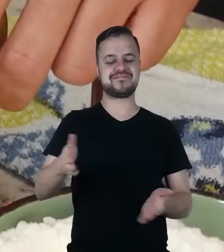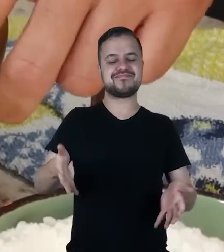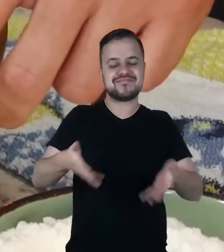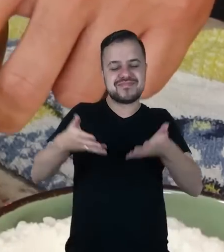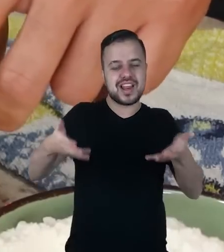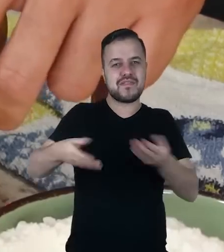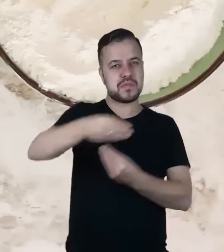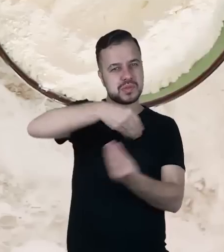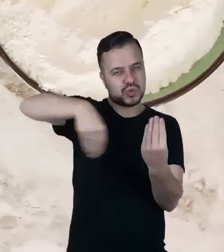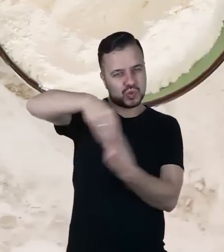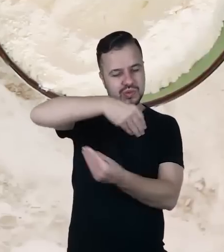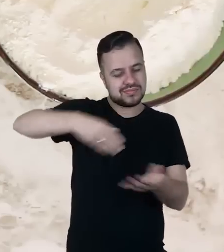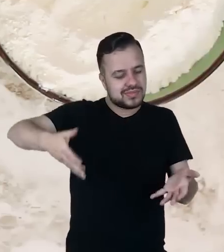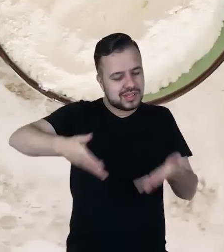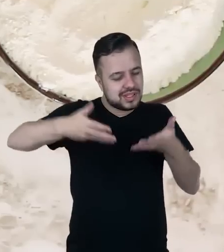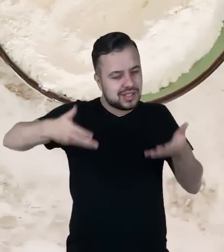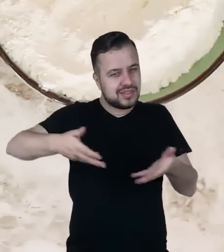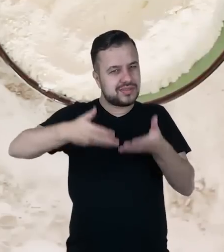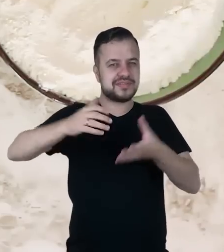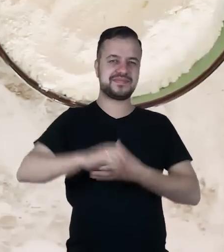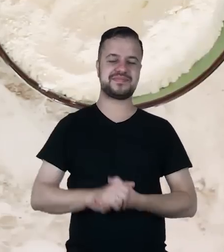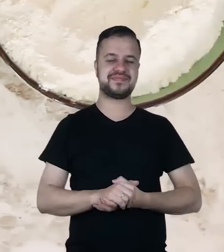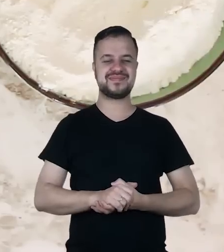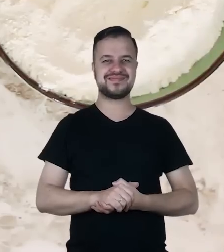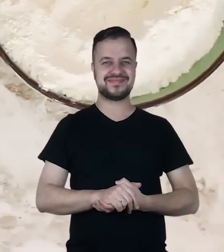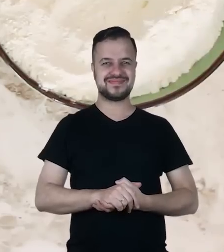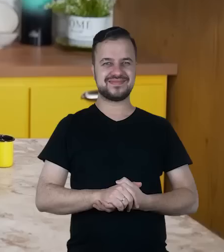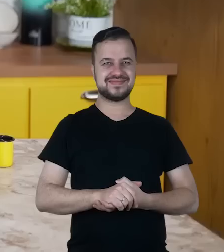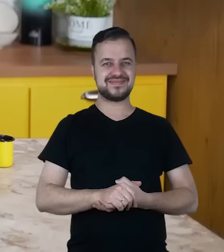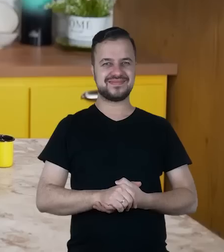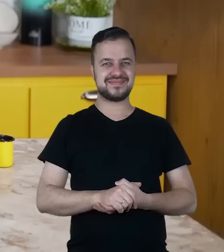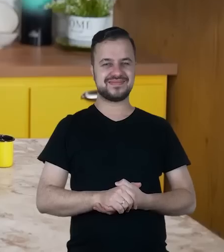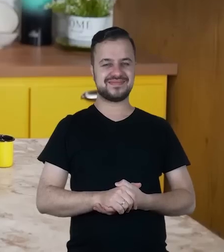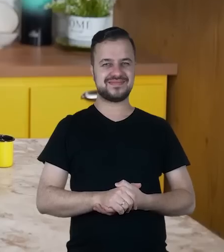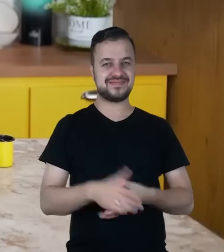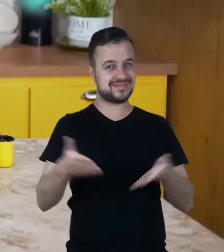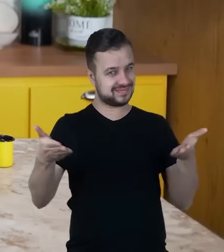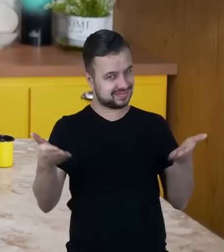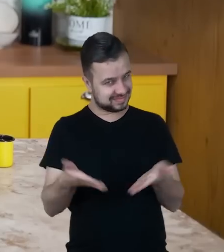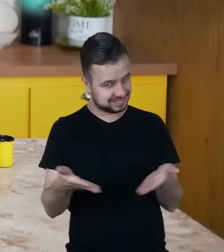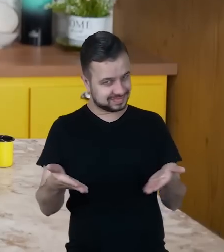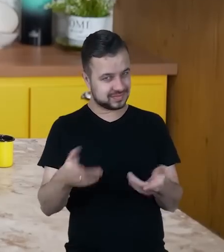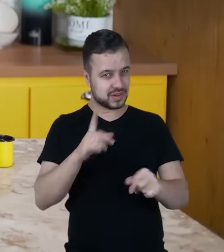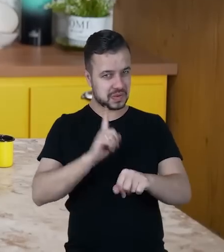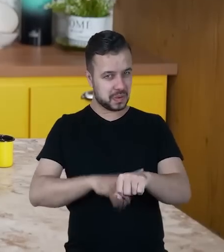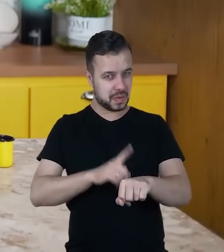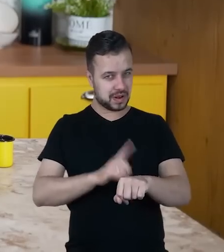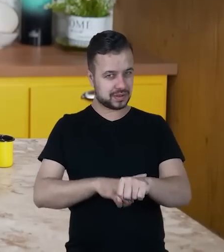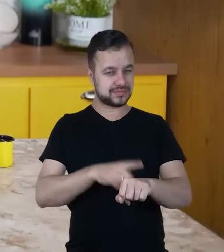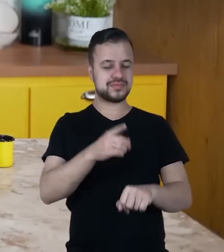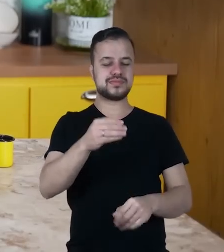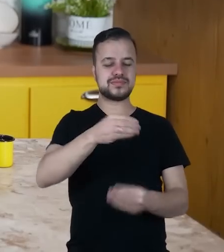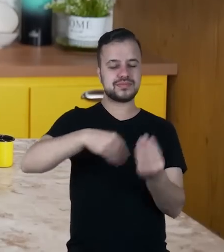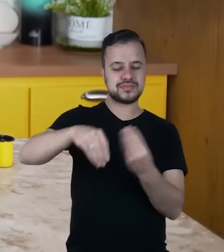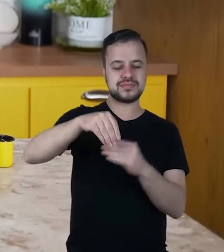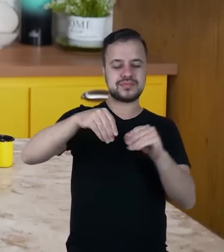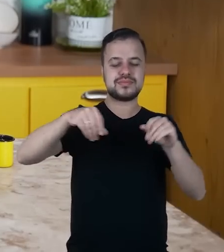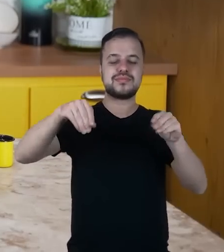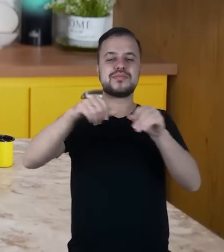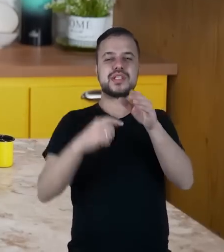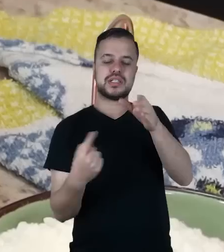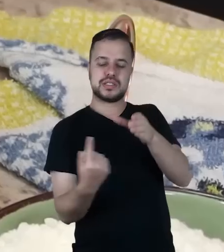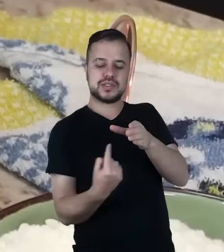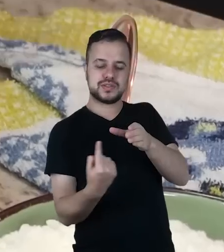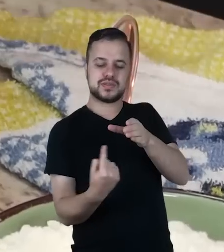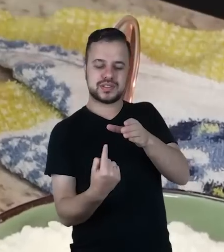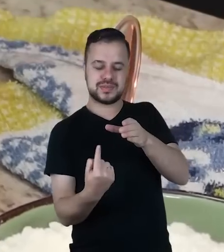leve misturadinha a farinha de trigo com o fermento. Aí aqui agora nesse momento você coloca essa mistura aqui do